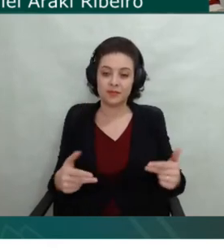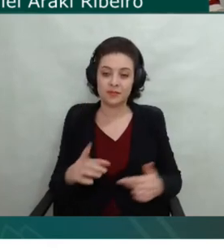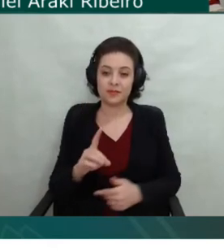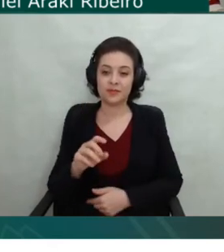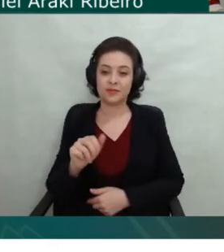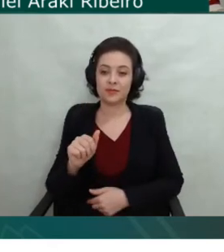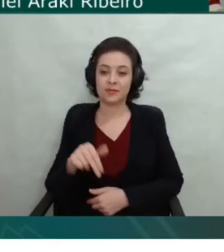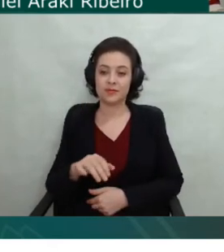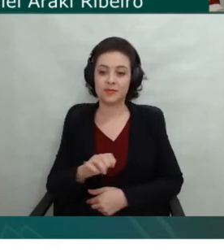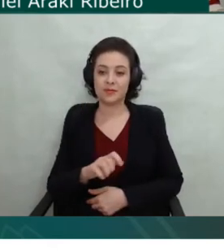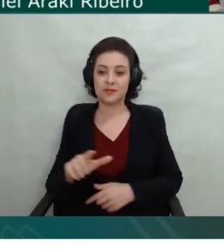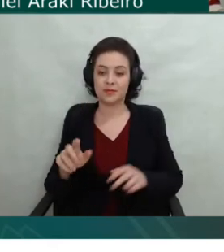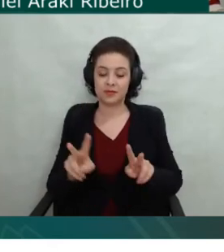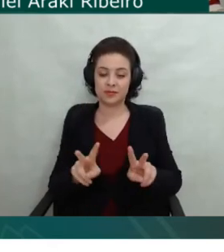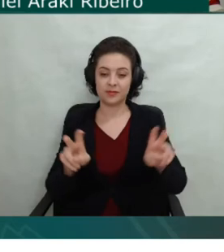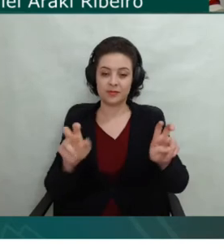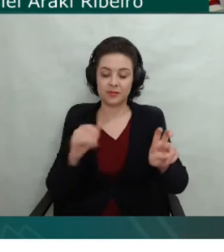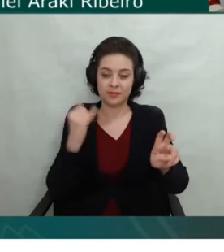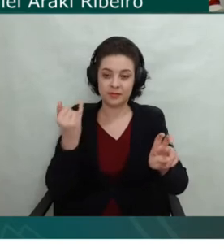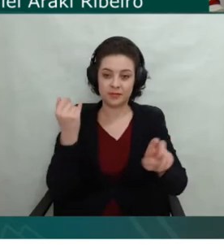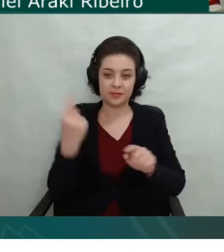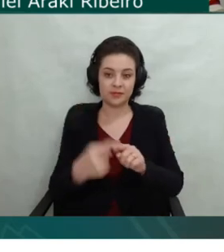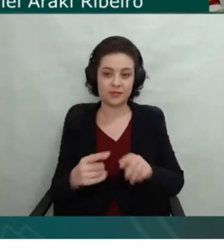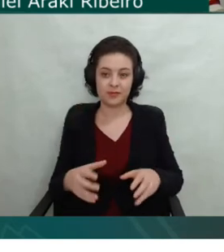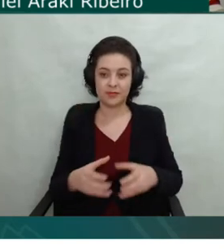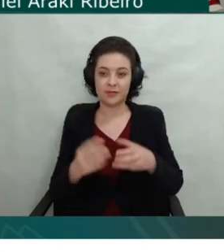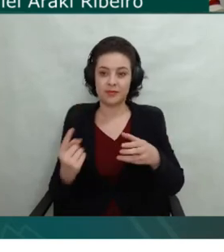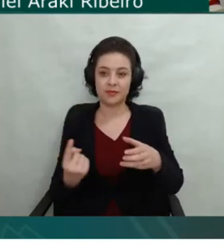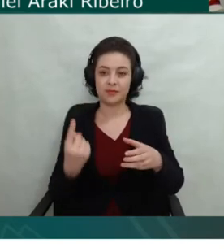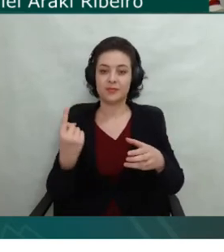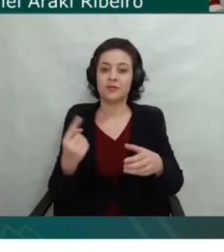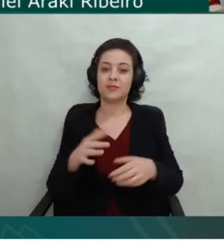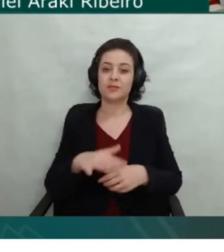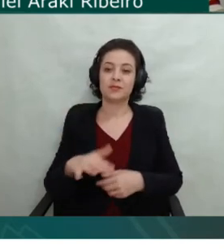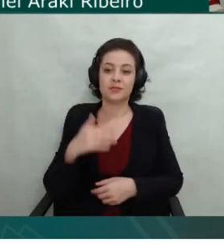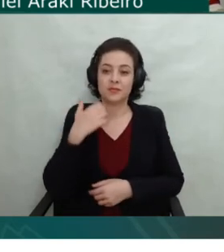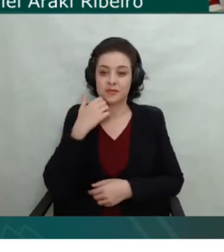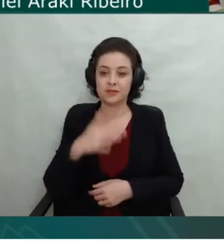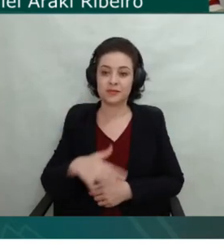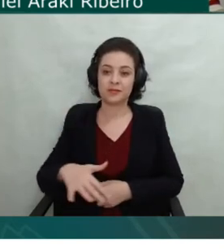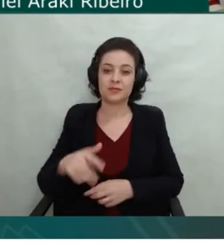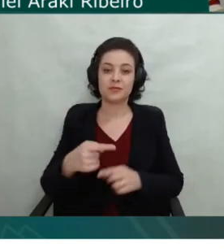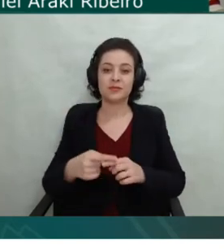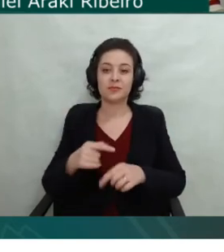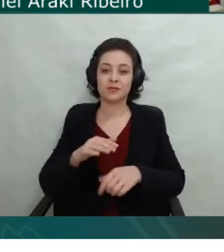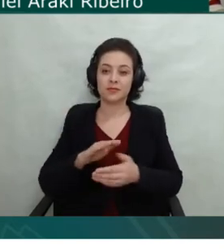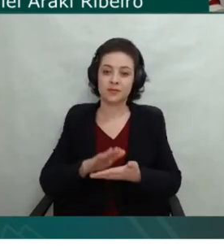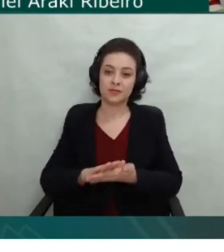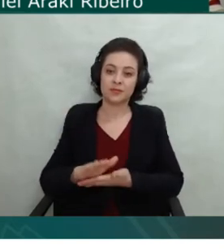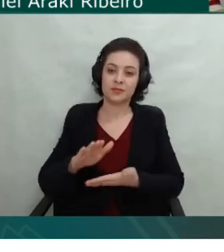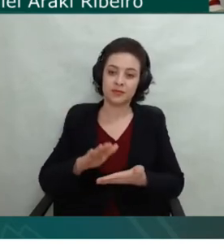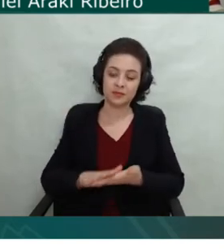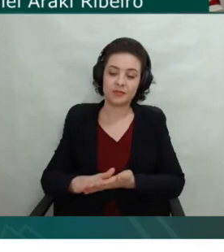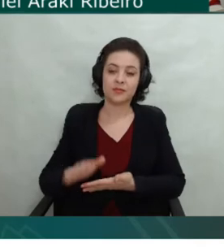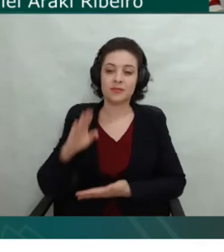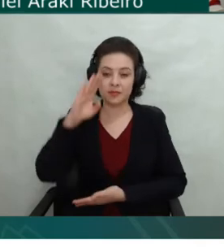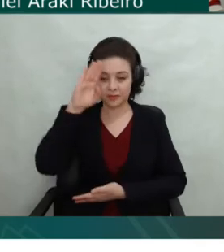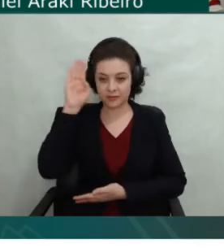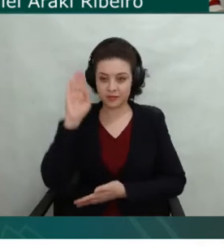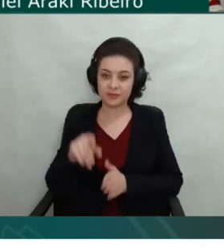destaca no nosso grupo, mas também no meio científico, pela sua produtividade acadêmica. Ele é